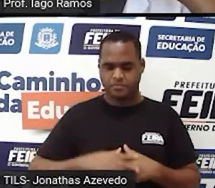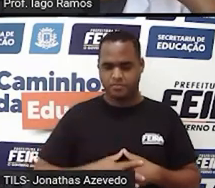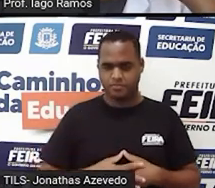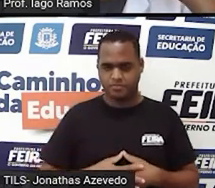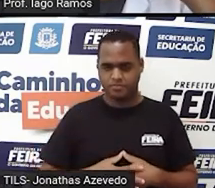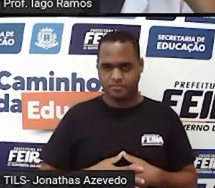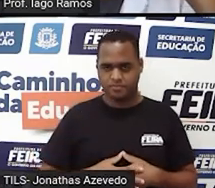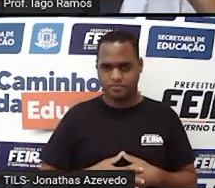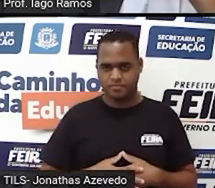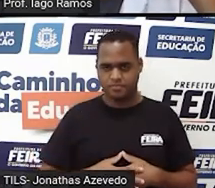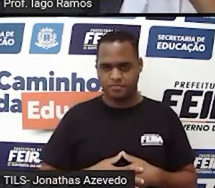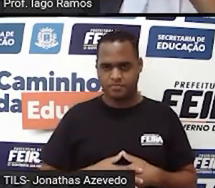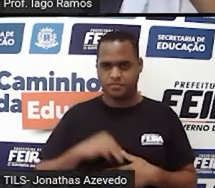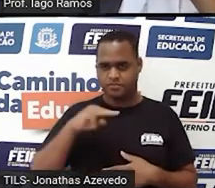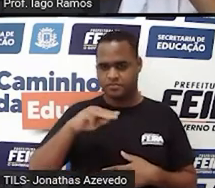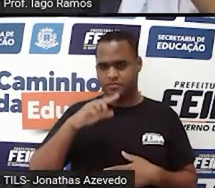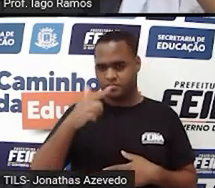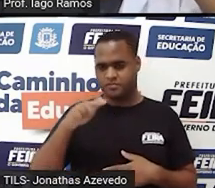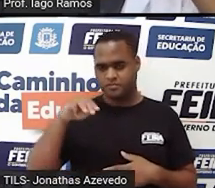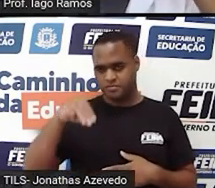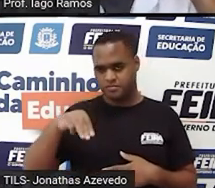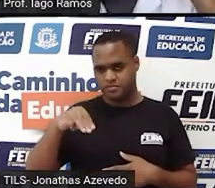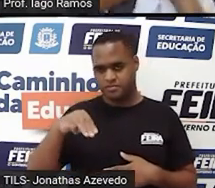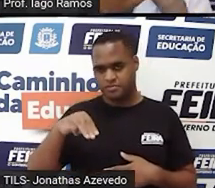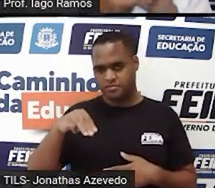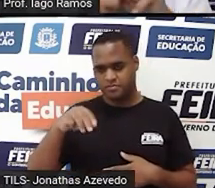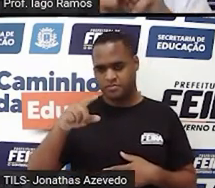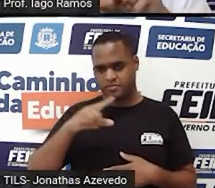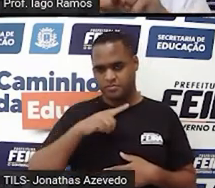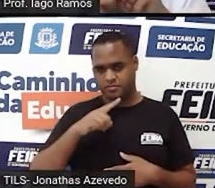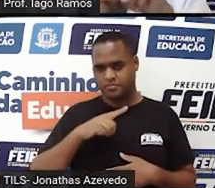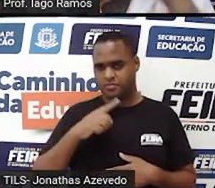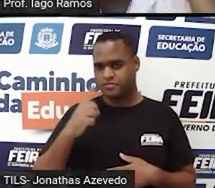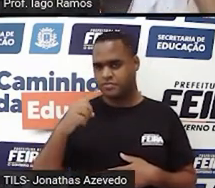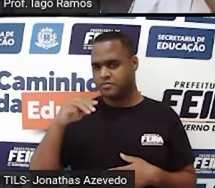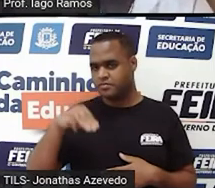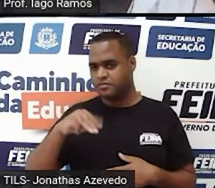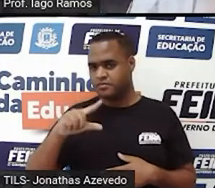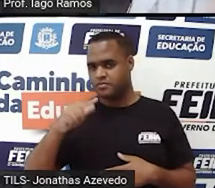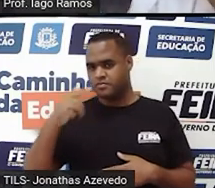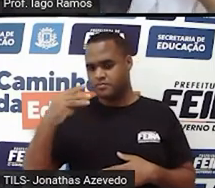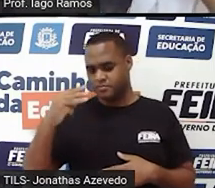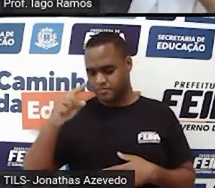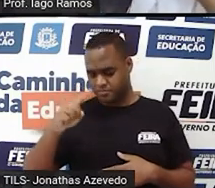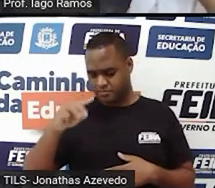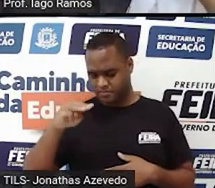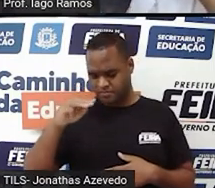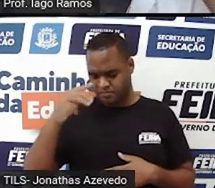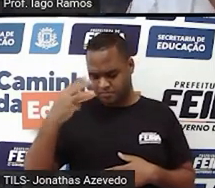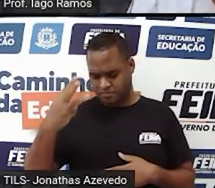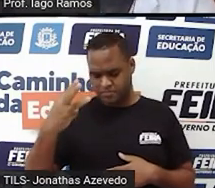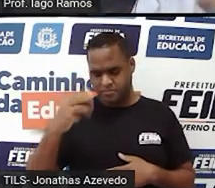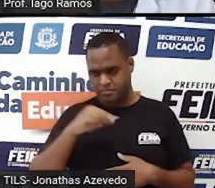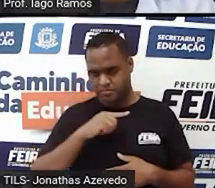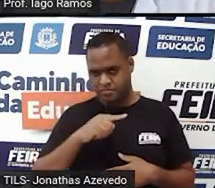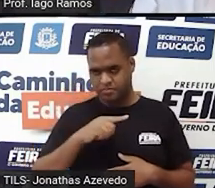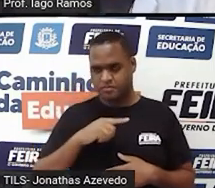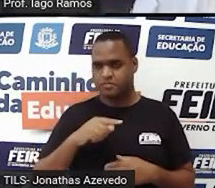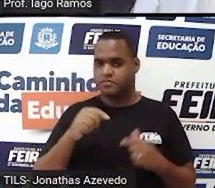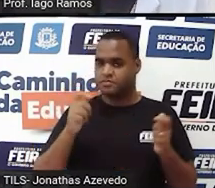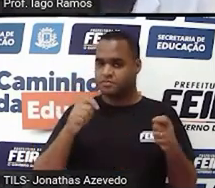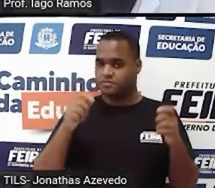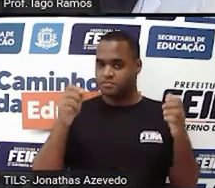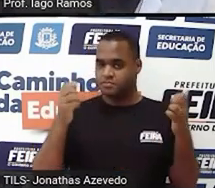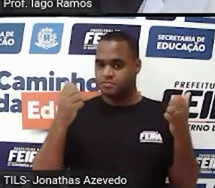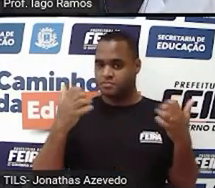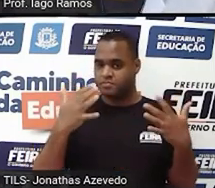duas unidades de metro multiplicada por mais uma unidade de metro da três unidades de metro uma multiplicação